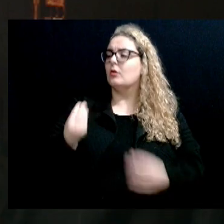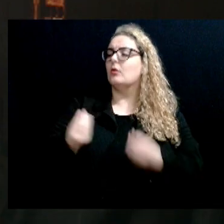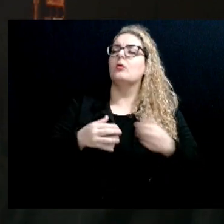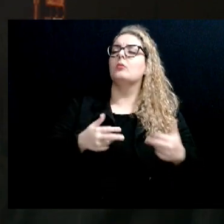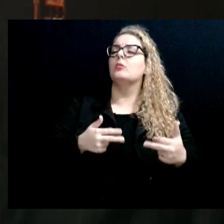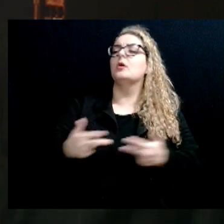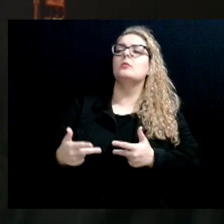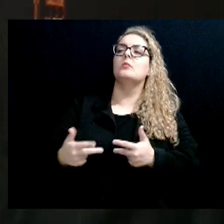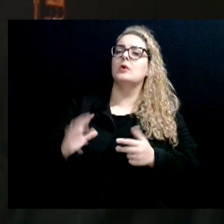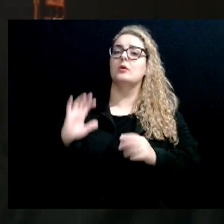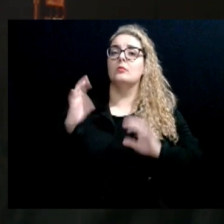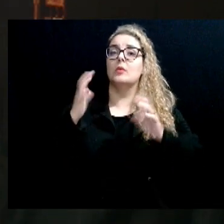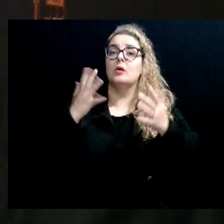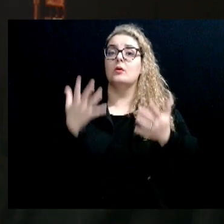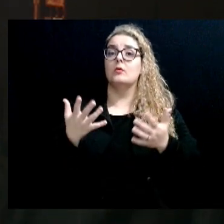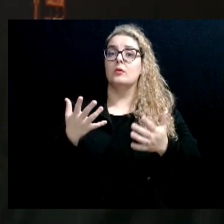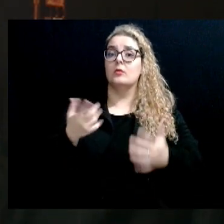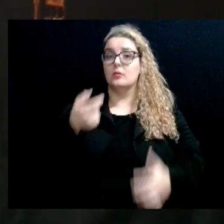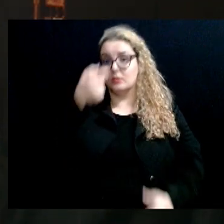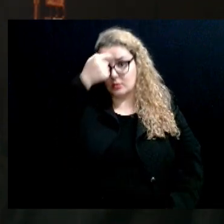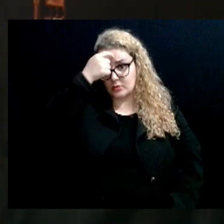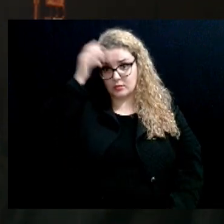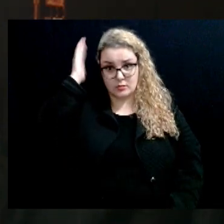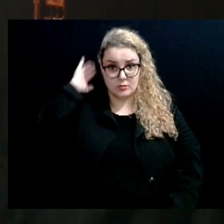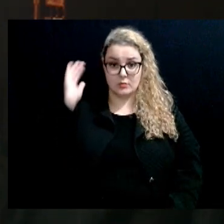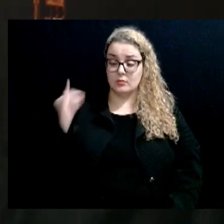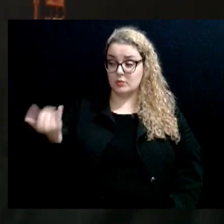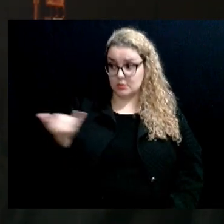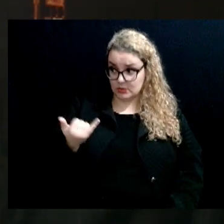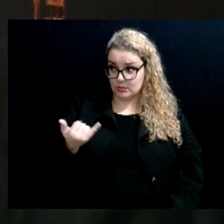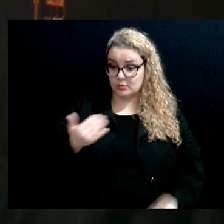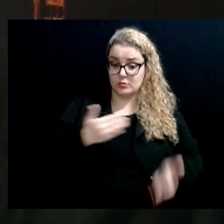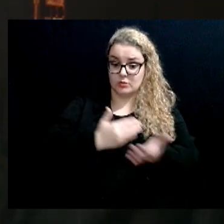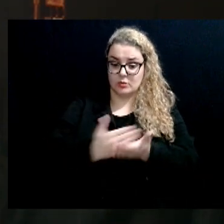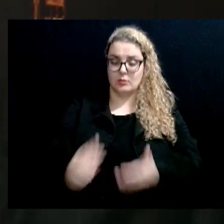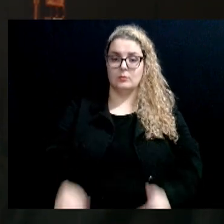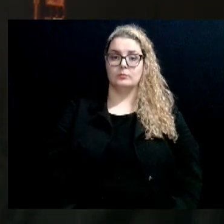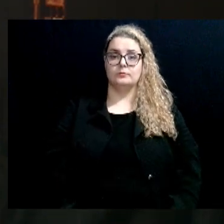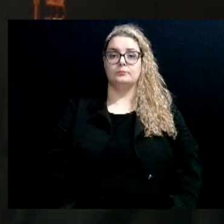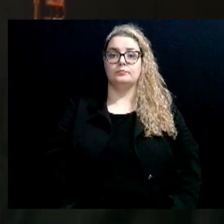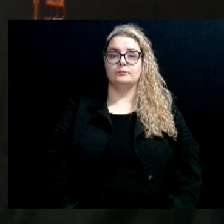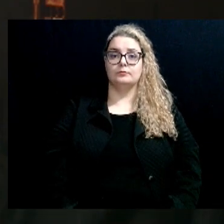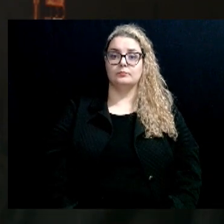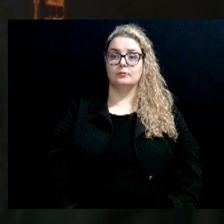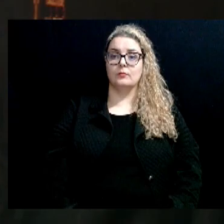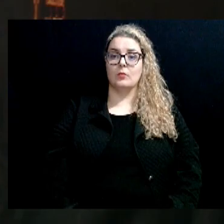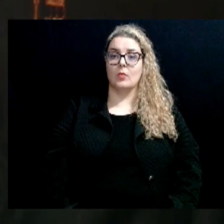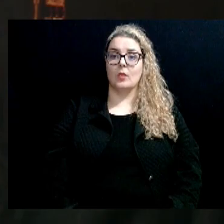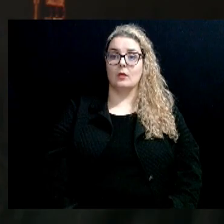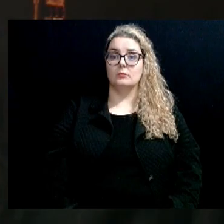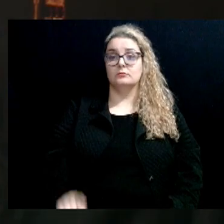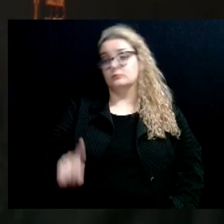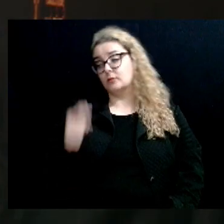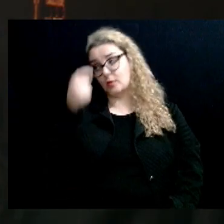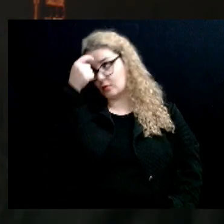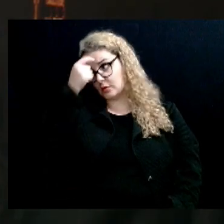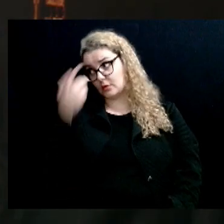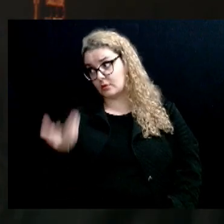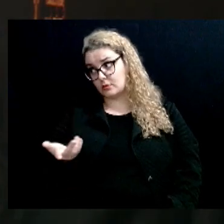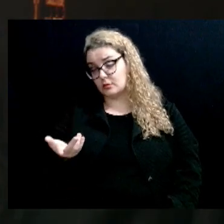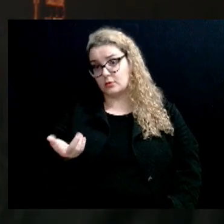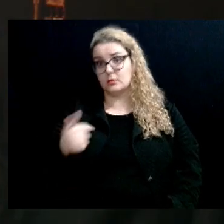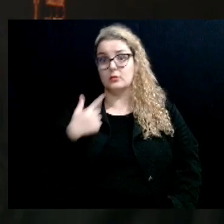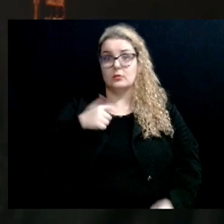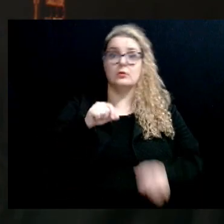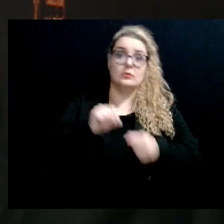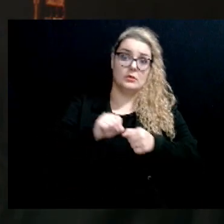tornando inconscientes? Você disse pra gente no início que é algo inconsciente, a gente acaba fazendo porque